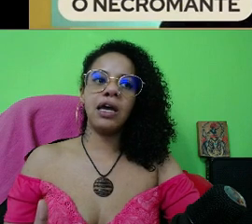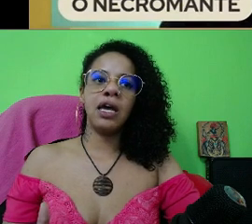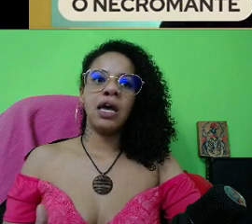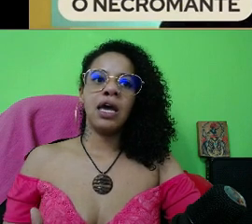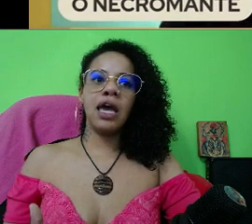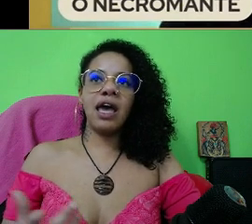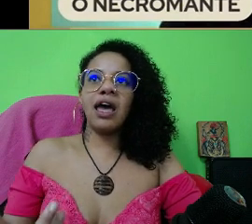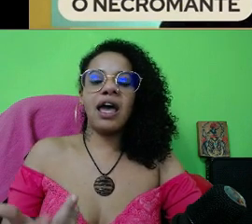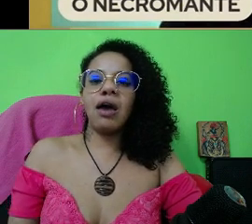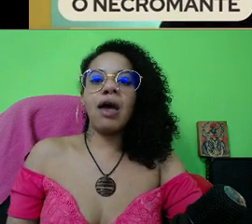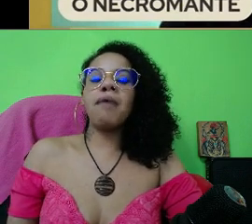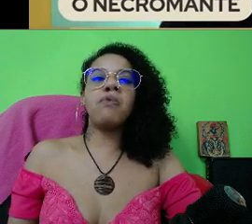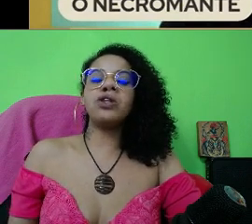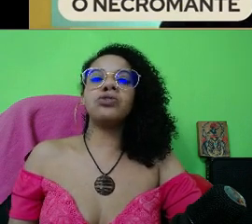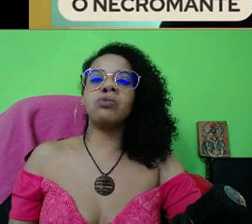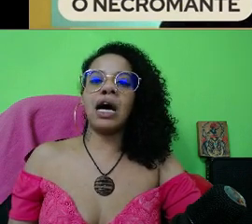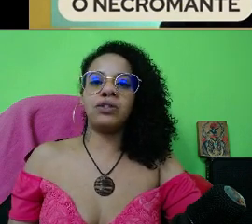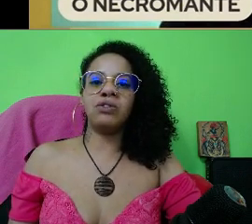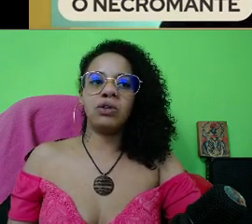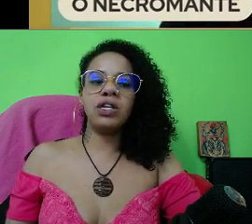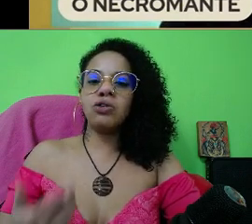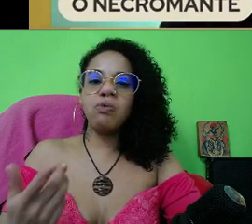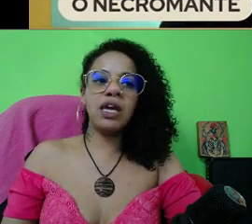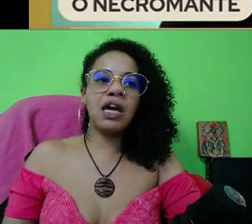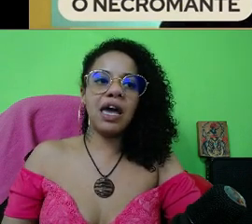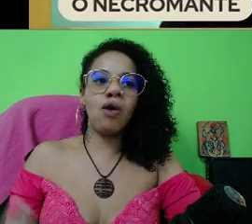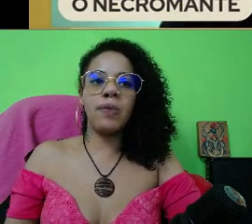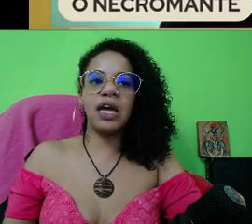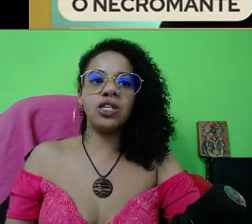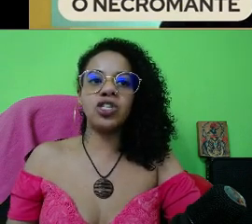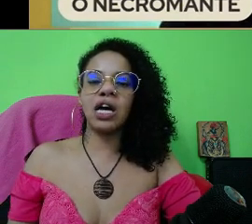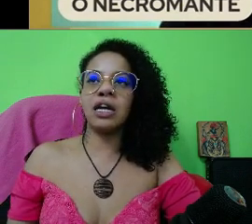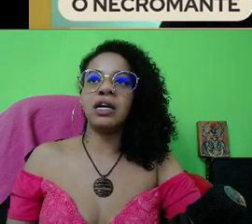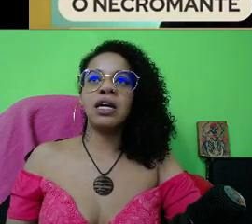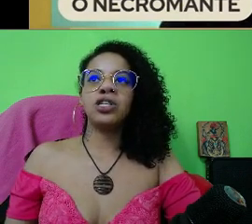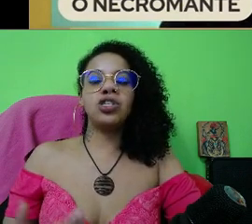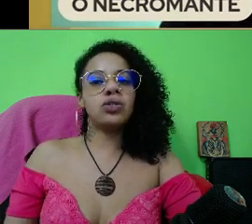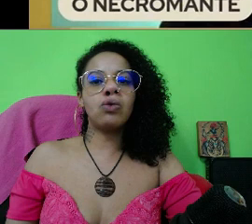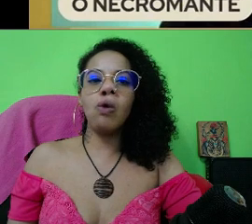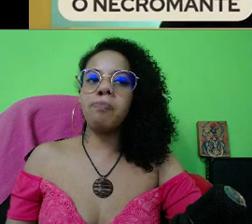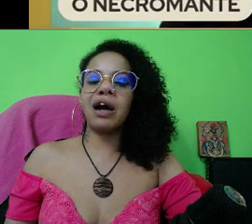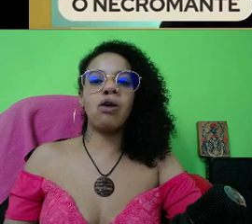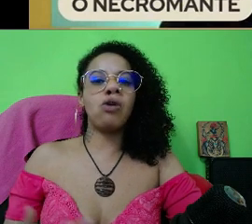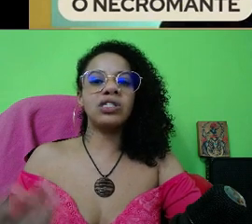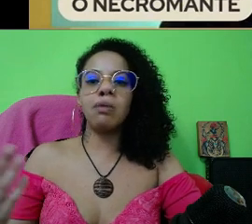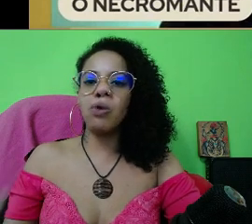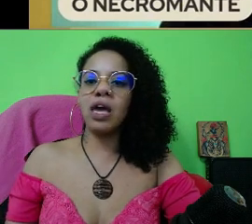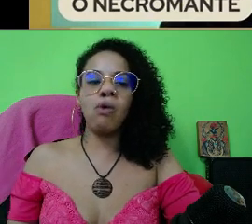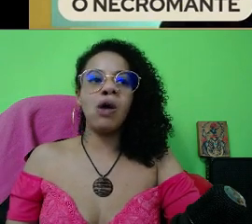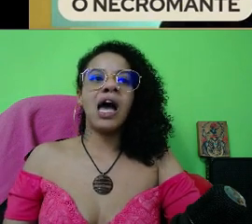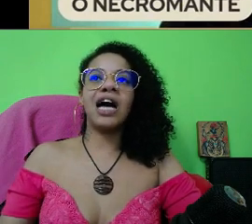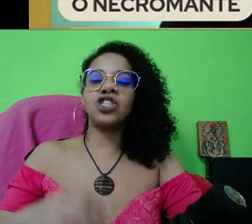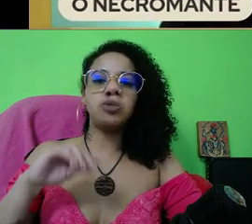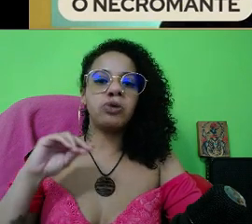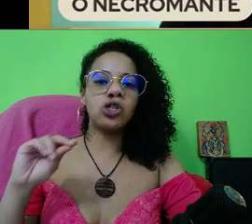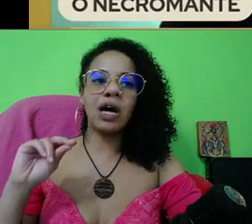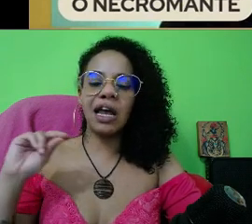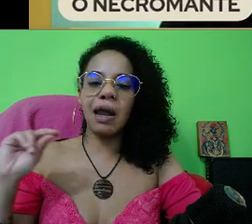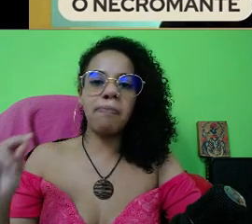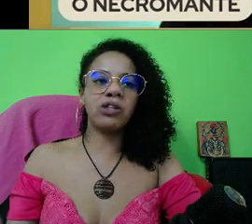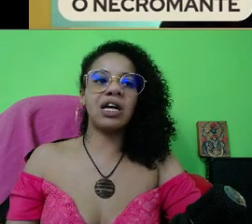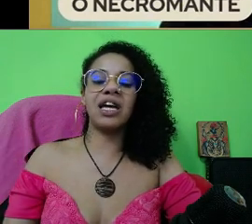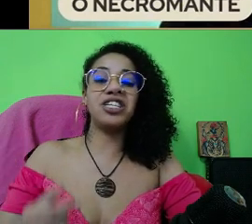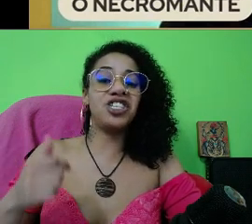né é muito zoado e eu não ia realmente cara desculpa Gal Costa morreu a gente